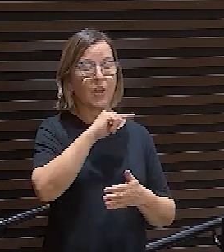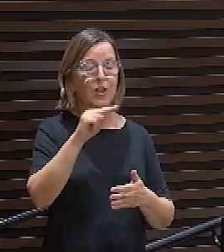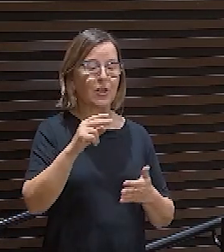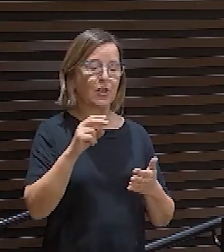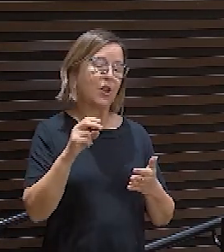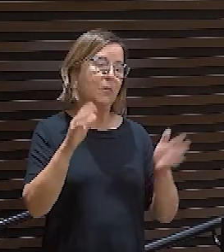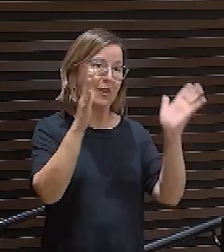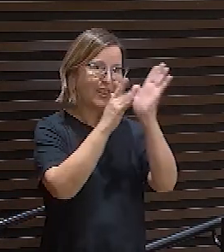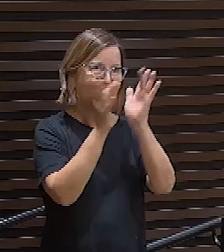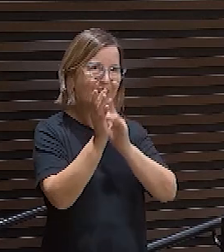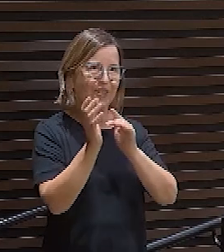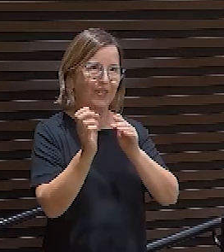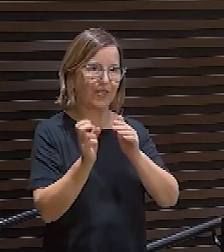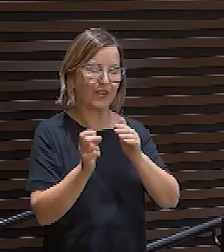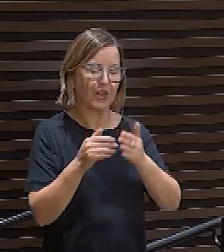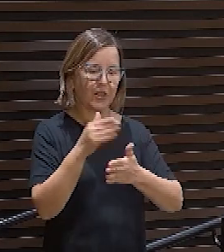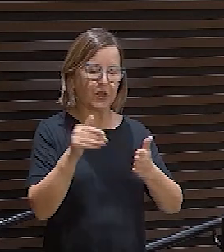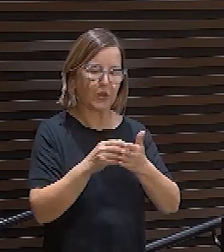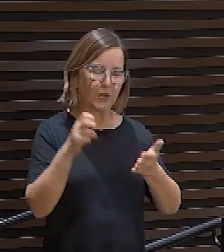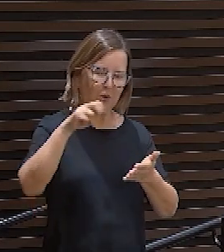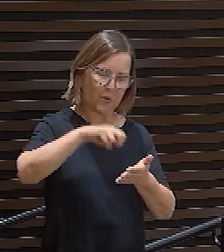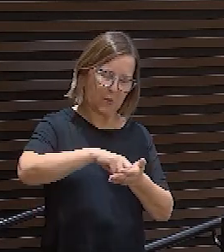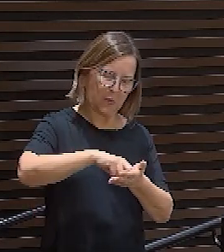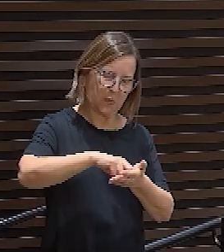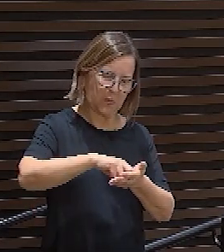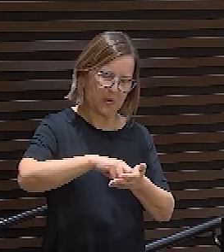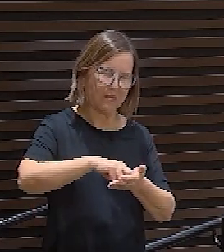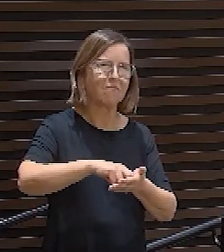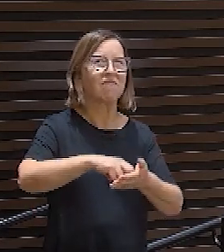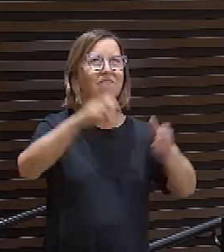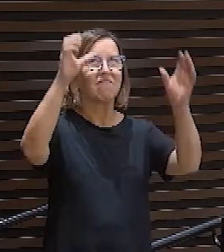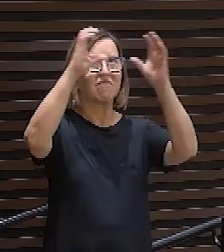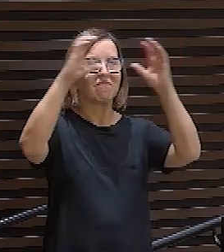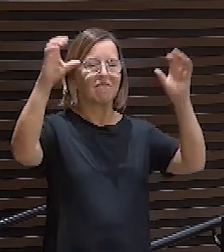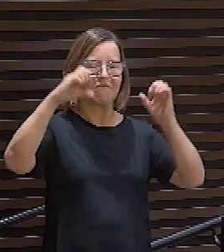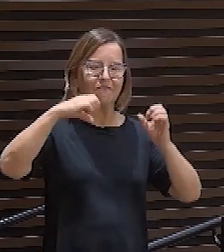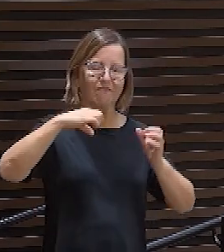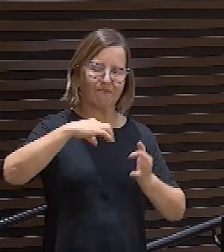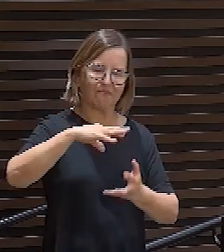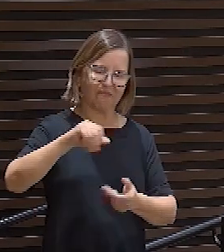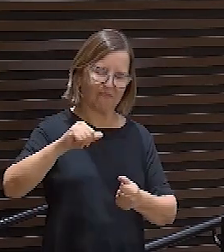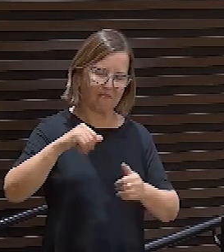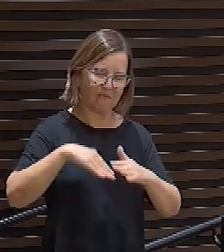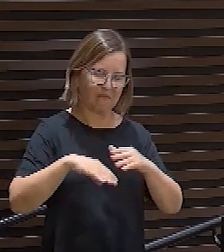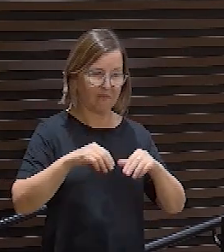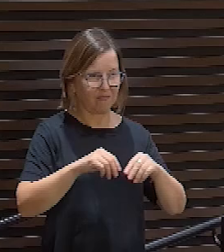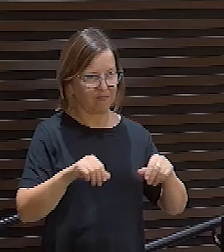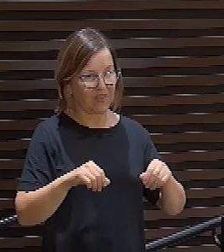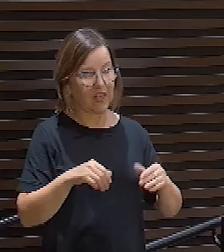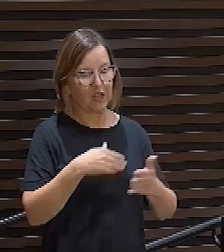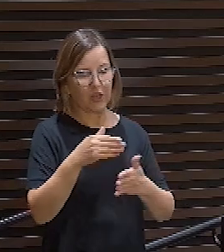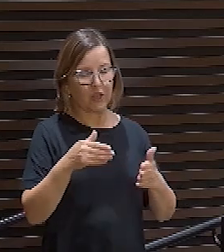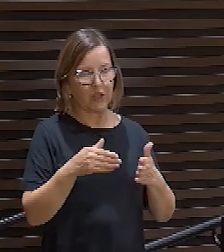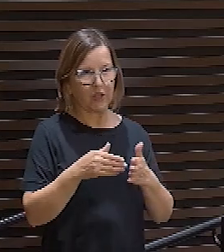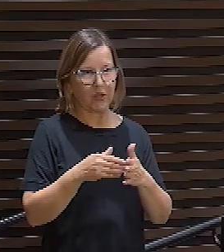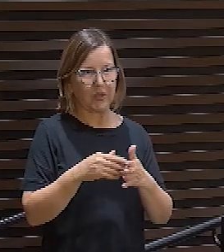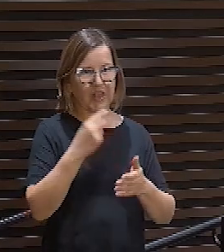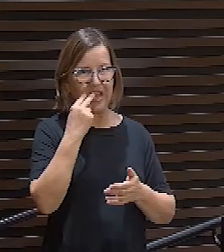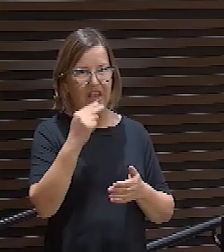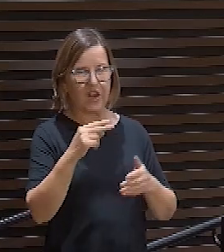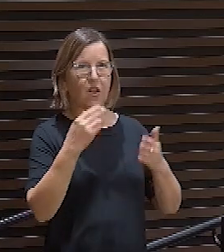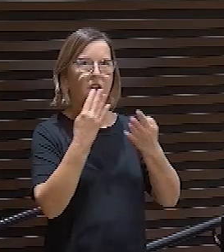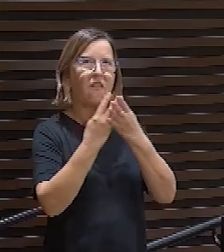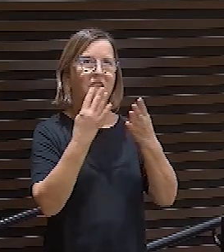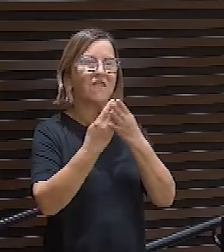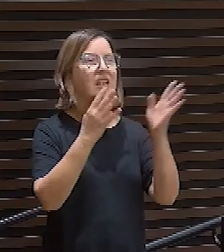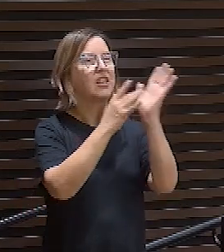dobre todo o joelho nos céus, na terra e debaixo da terra, e toda a língua confesse que Jesus Cristo é o Senhor, para a